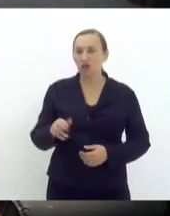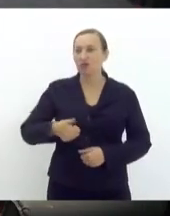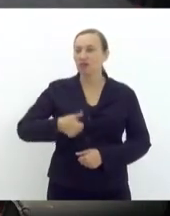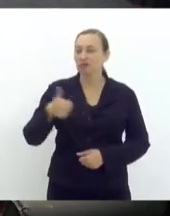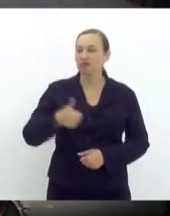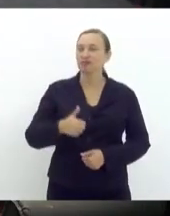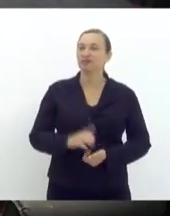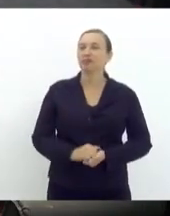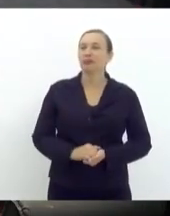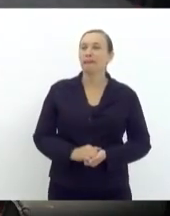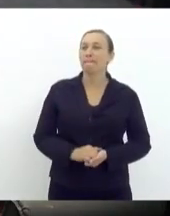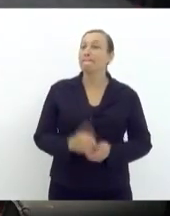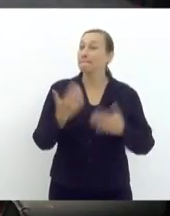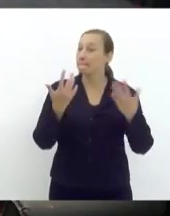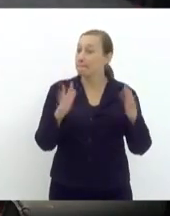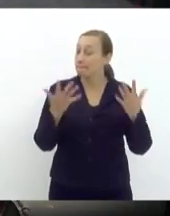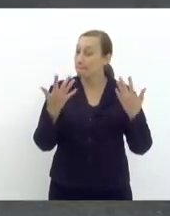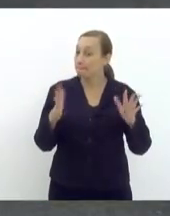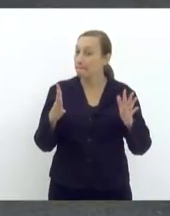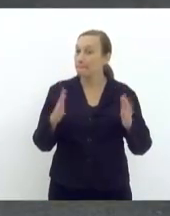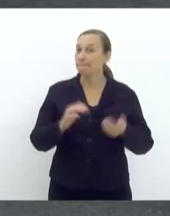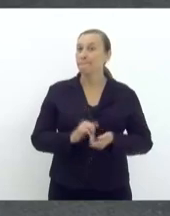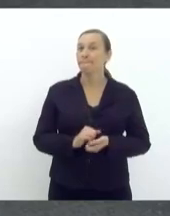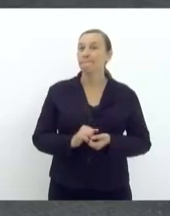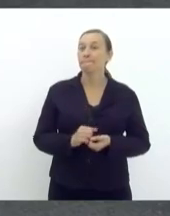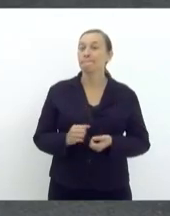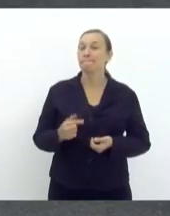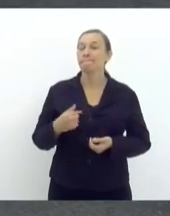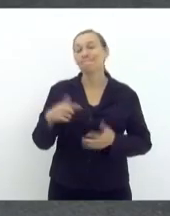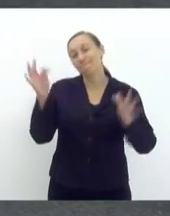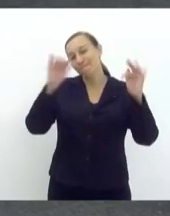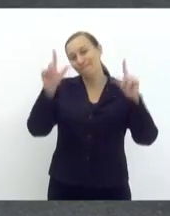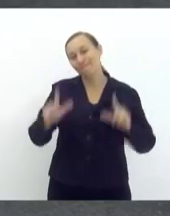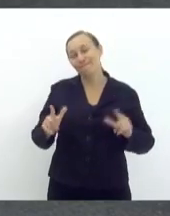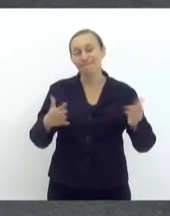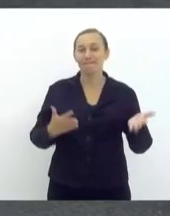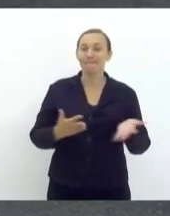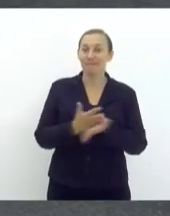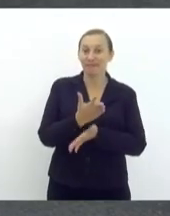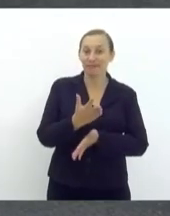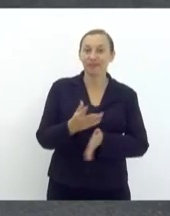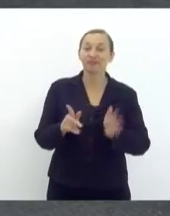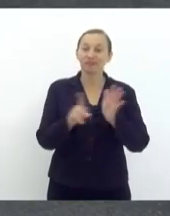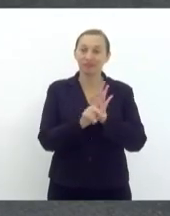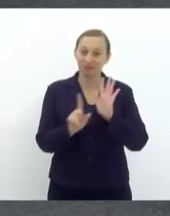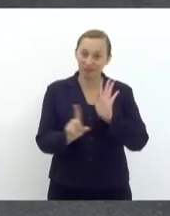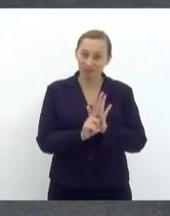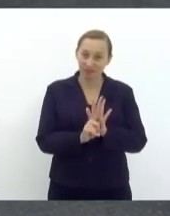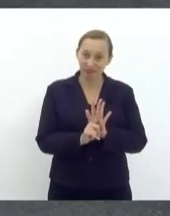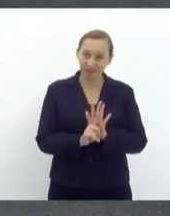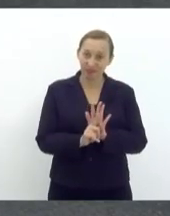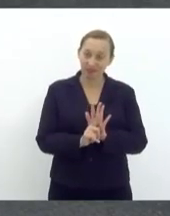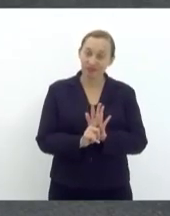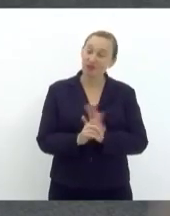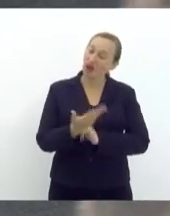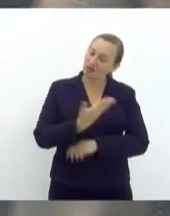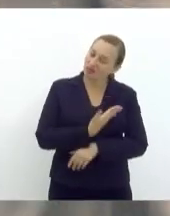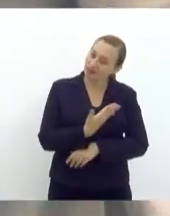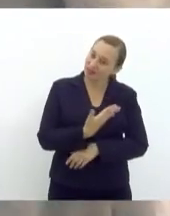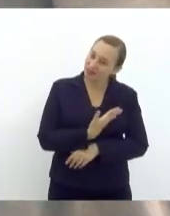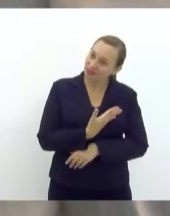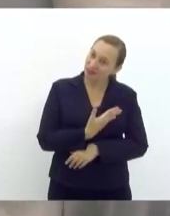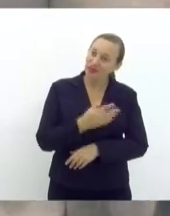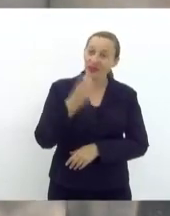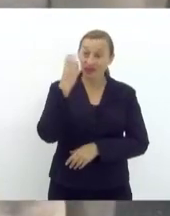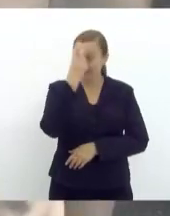queria parabenizar vou te dizer quanto tô feliz com aprovação do projeto de lei de uma companheira de bancada